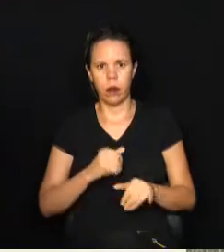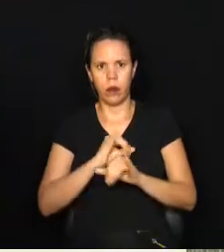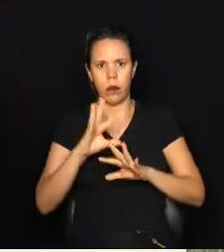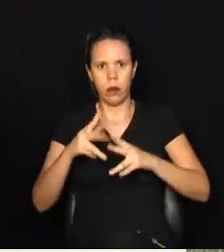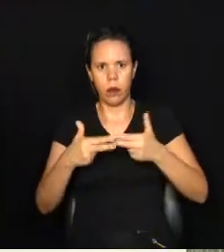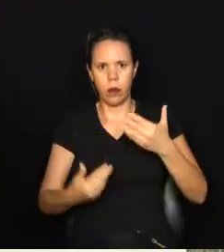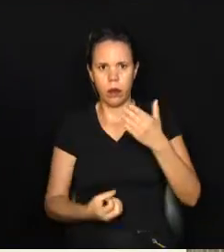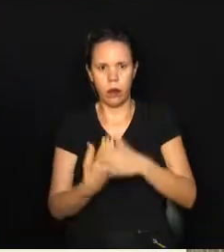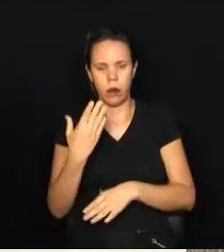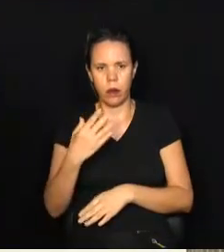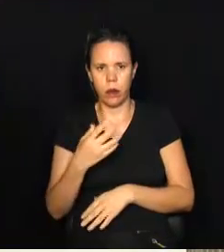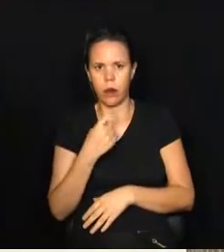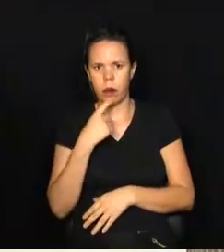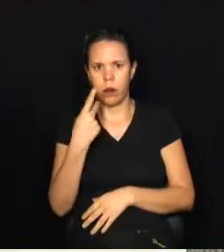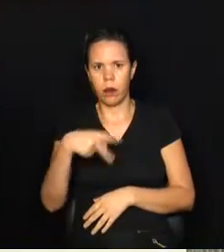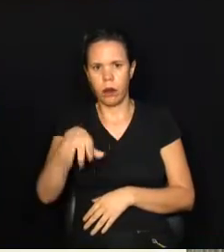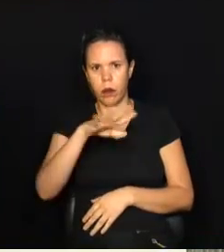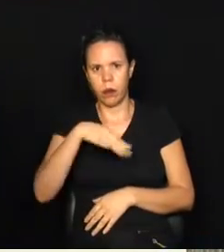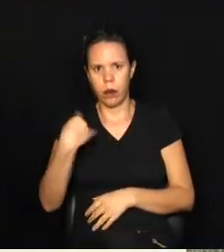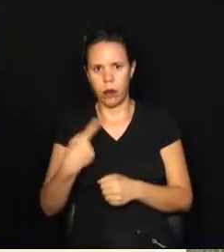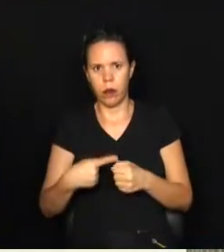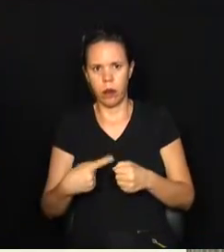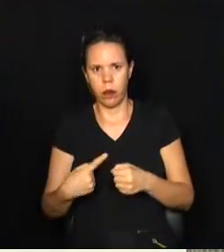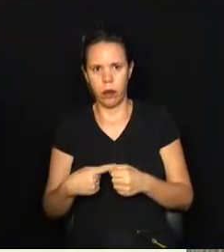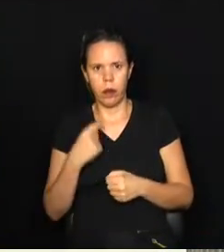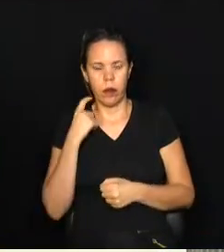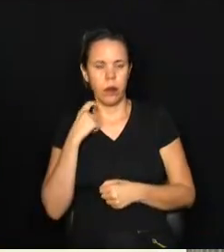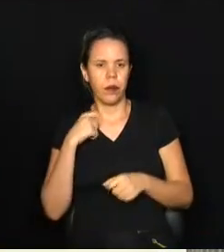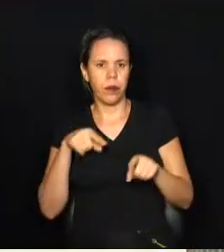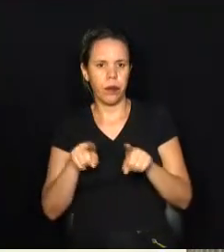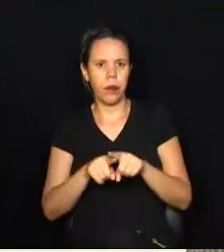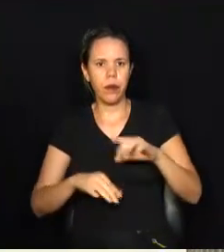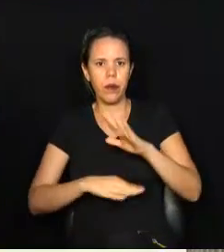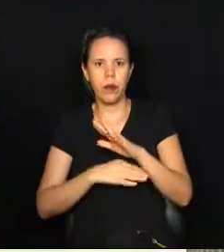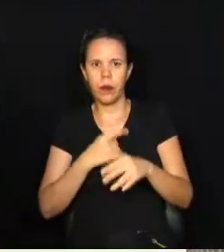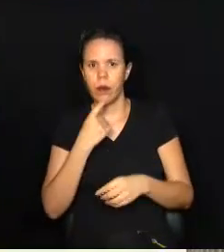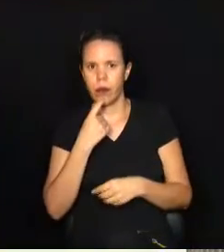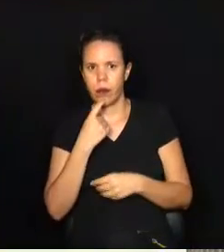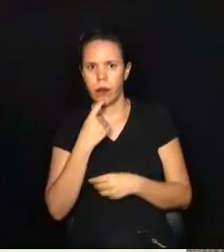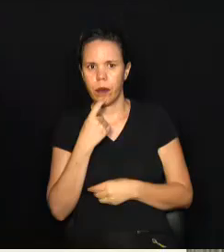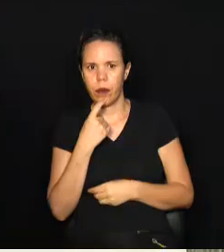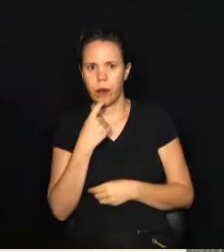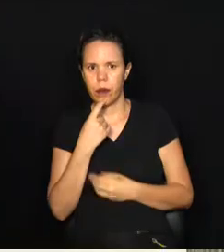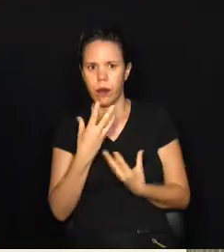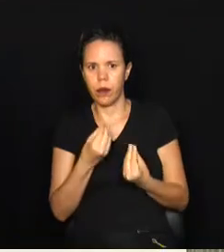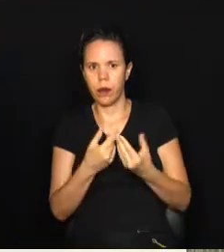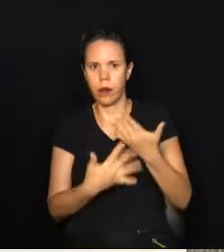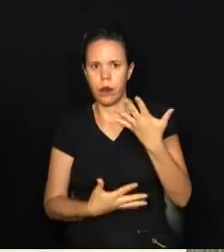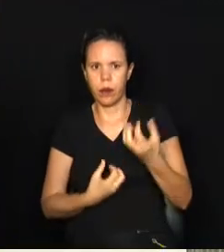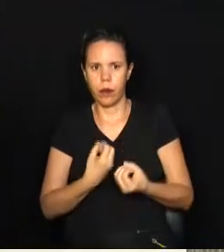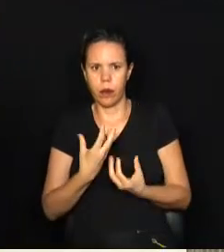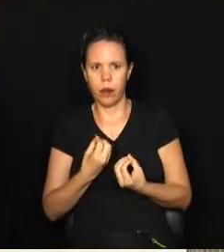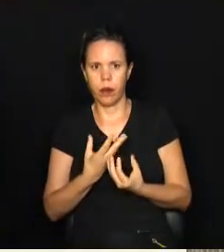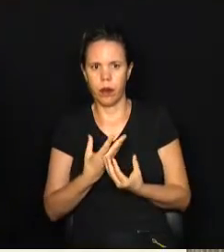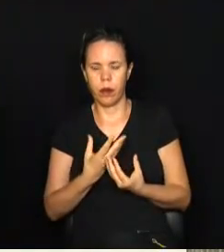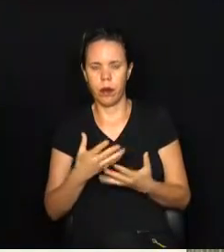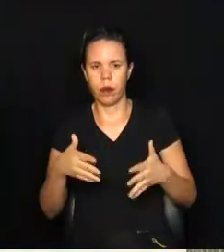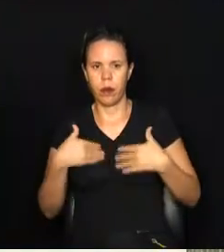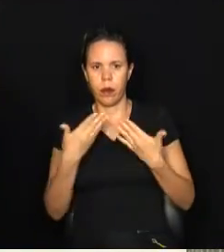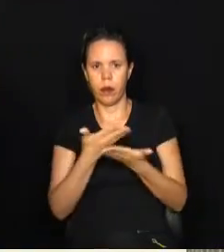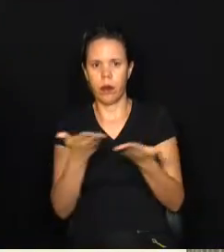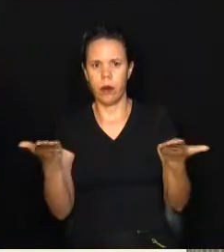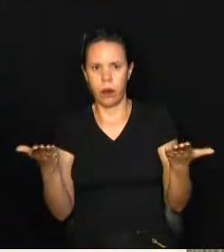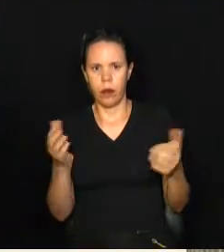que acontece em Campinas, em nossa região, também na Câmara de Campinas, e muita informação e entretenimento para